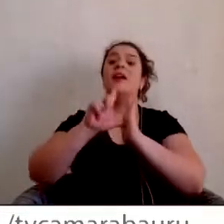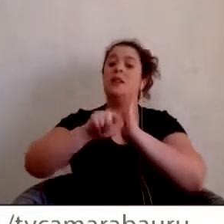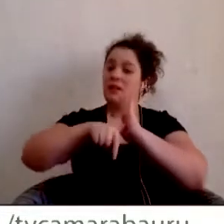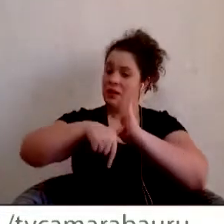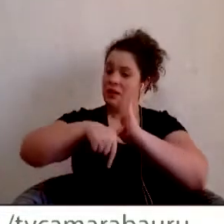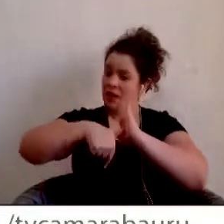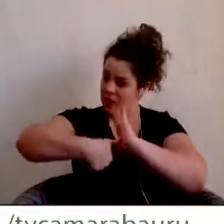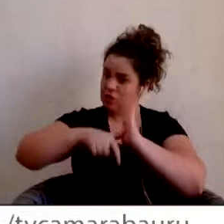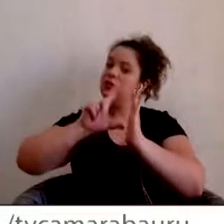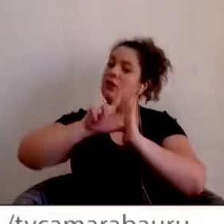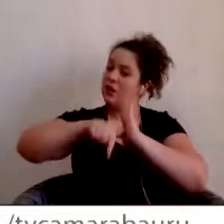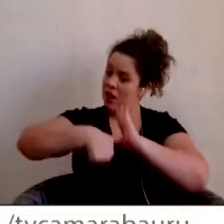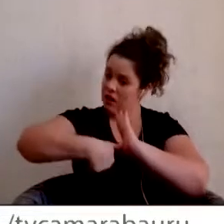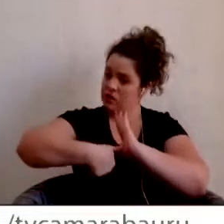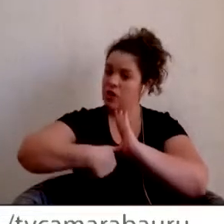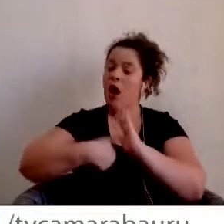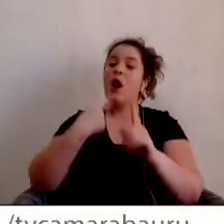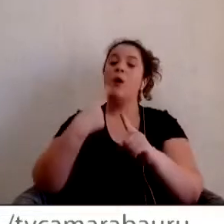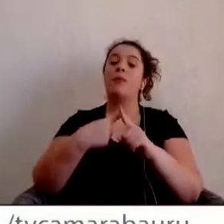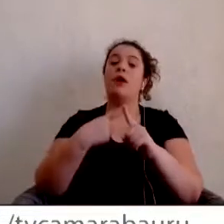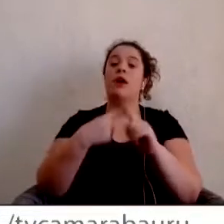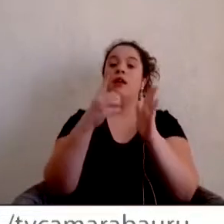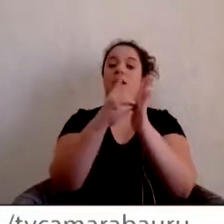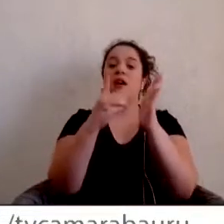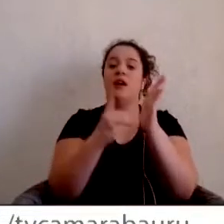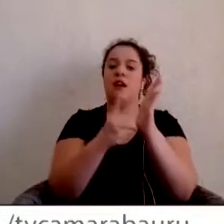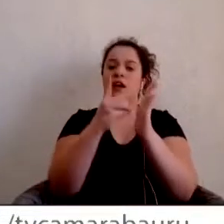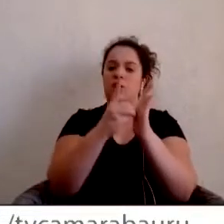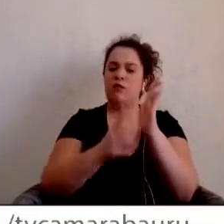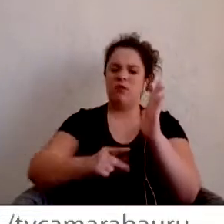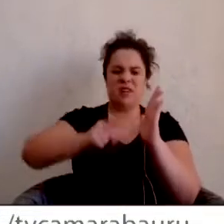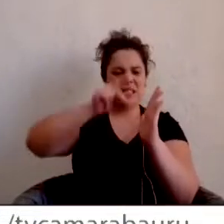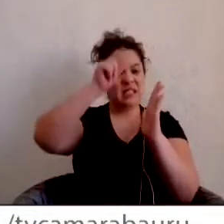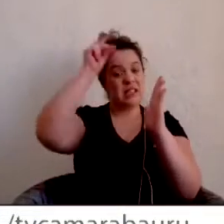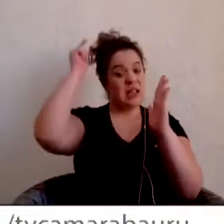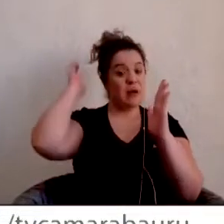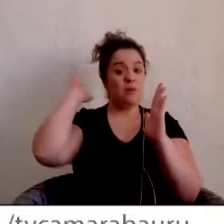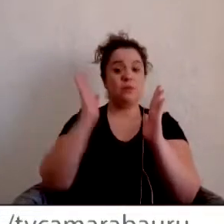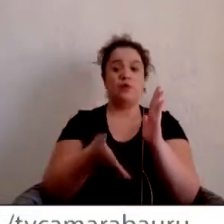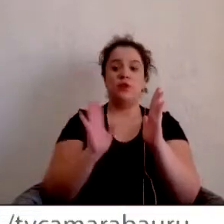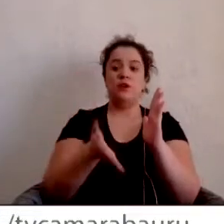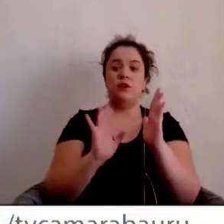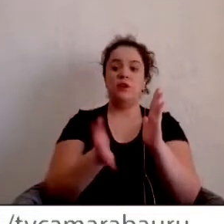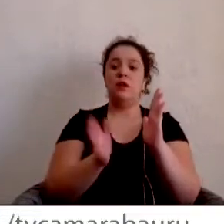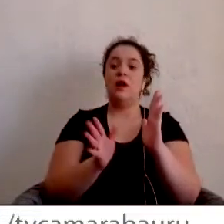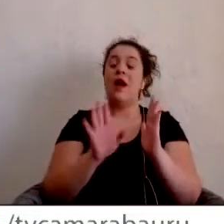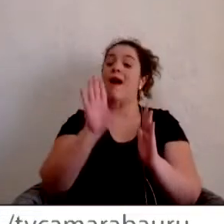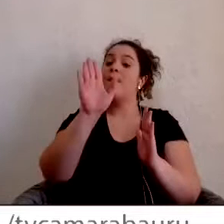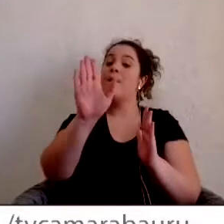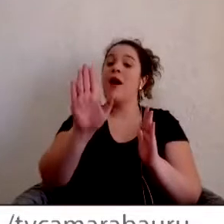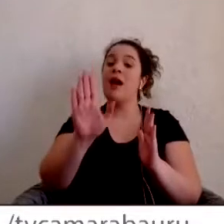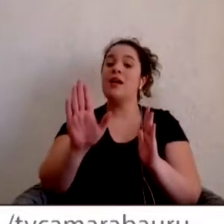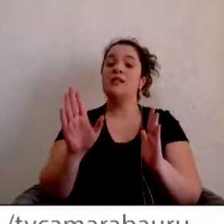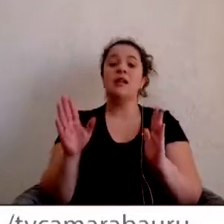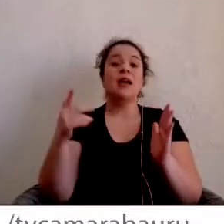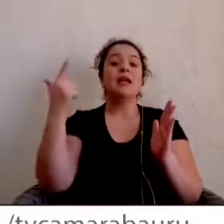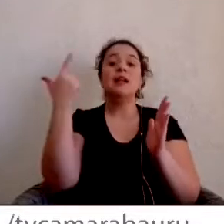tarde, porque esse decreto federal já faz tempo que foi publicado, mas não atendeu às